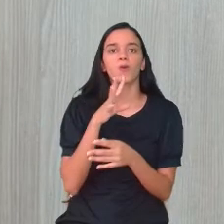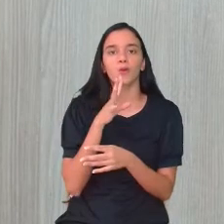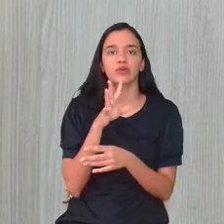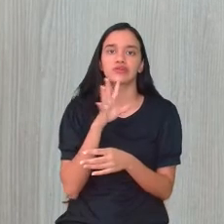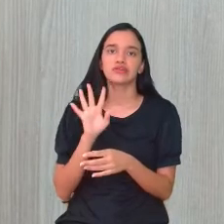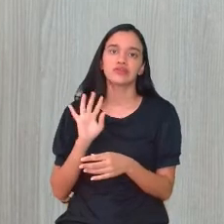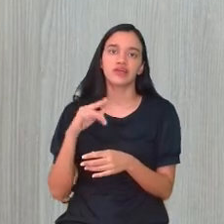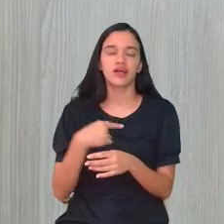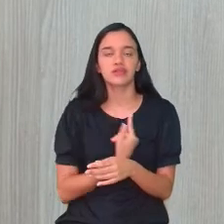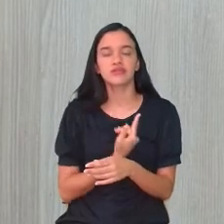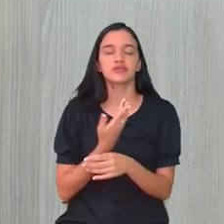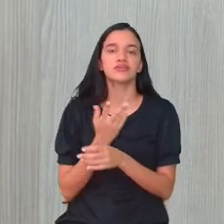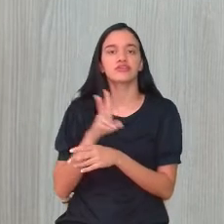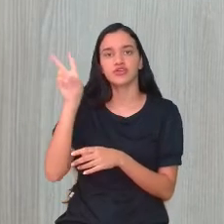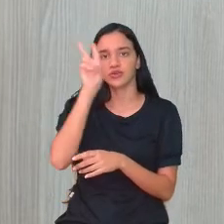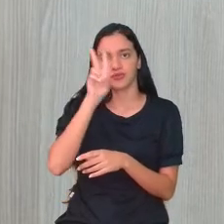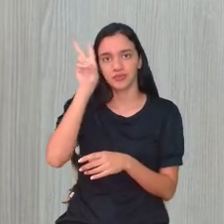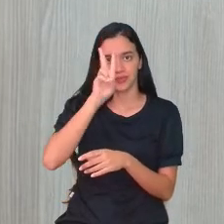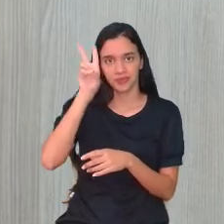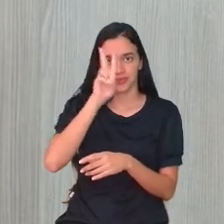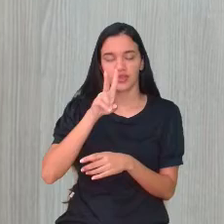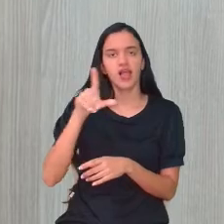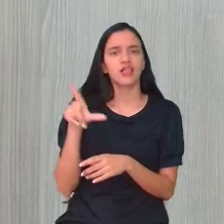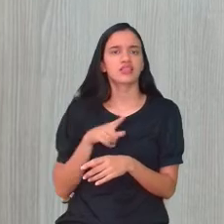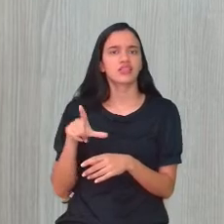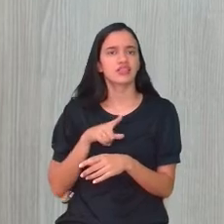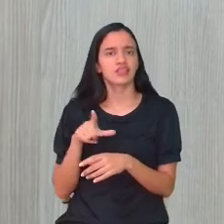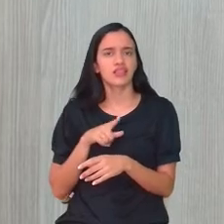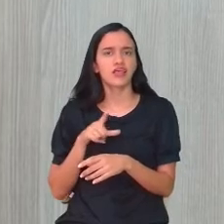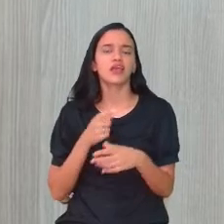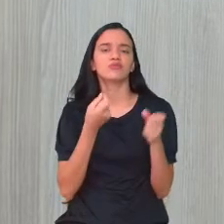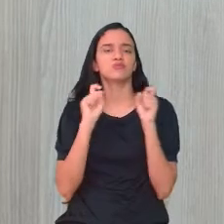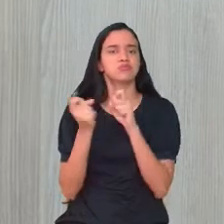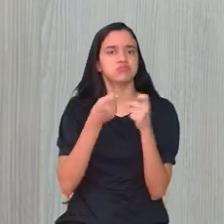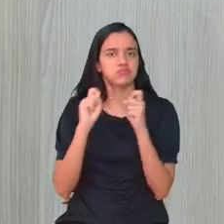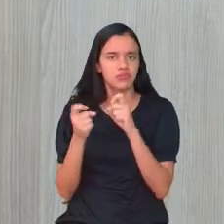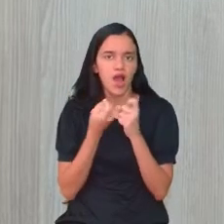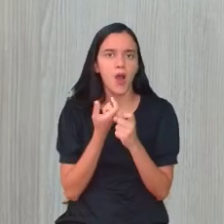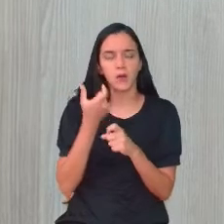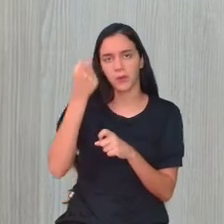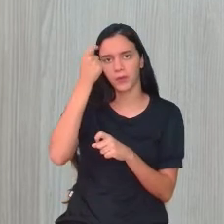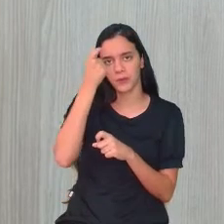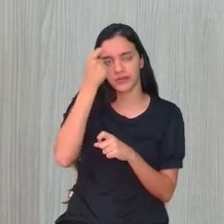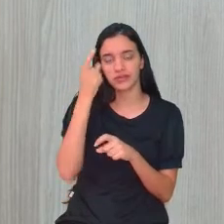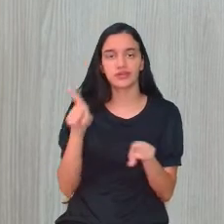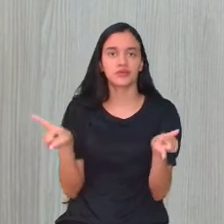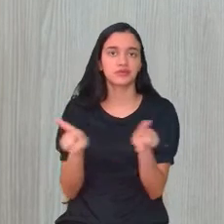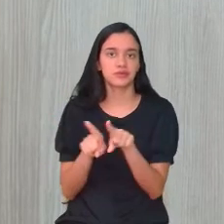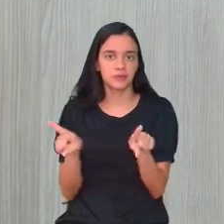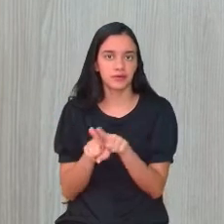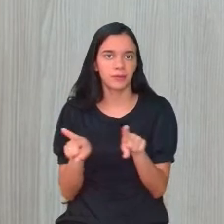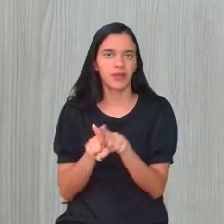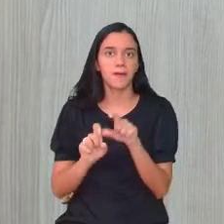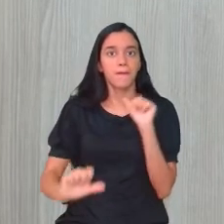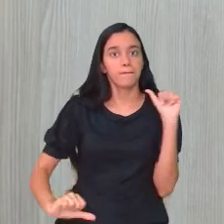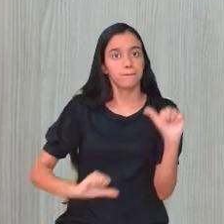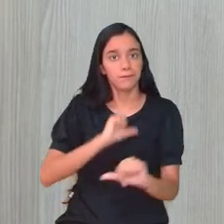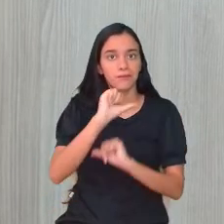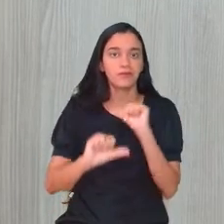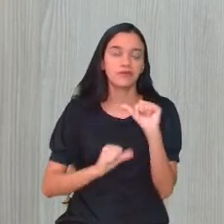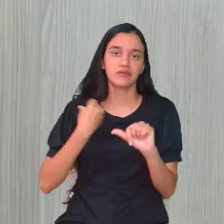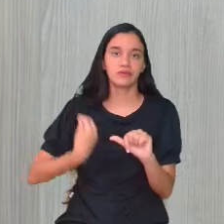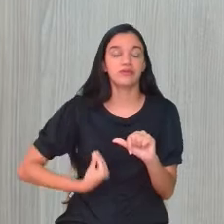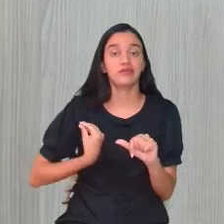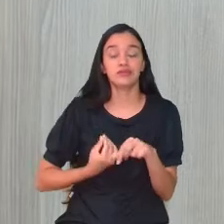conhecer a nossa história para que a gente possa, né, ter esse senso crítico, essa conscientização para que a gente possa mudar o nosso